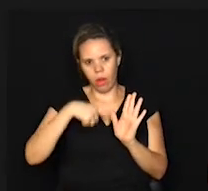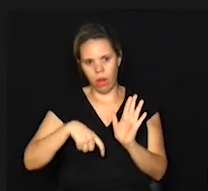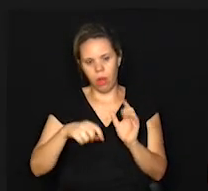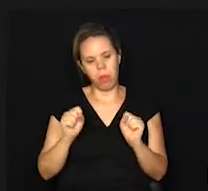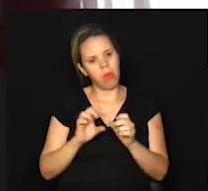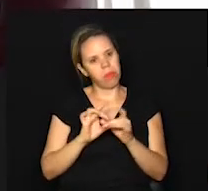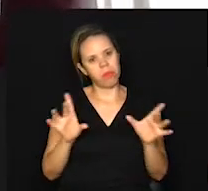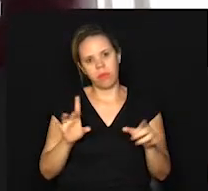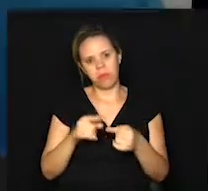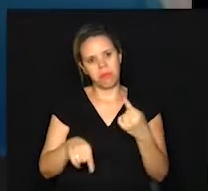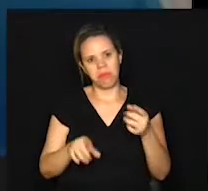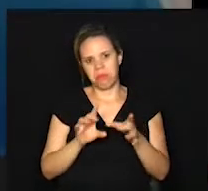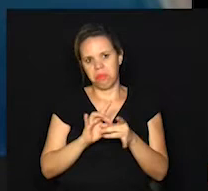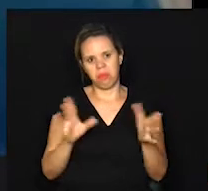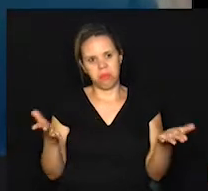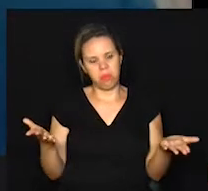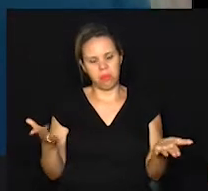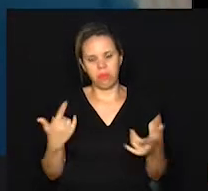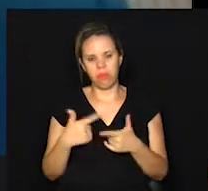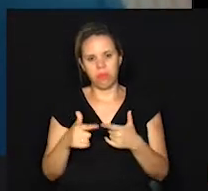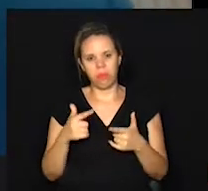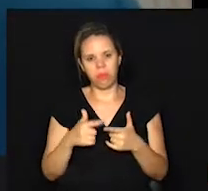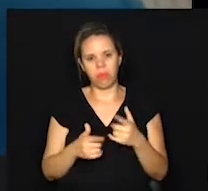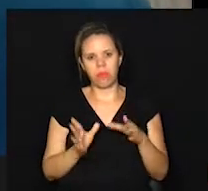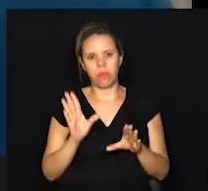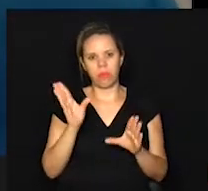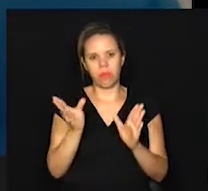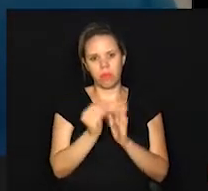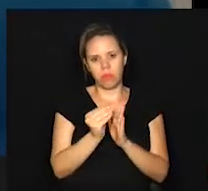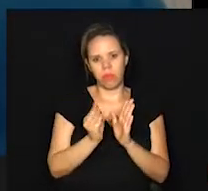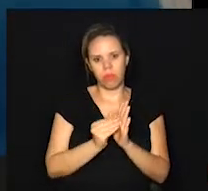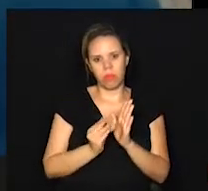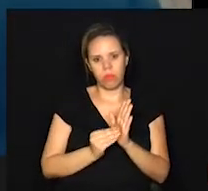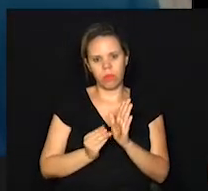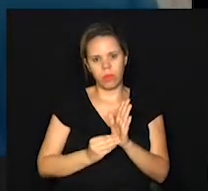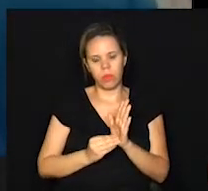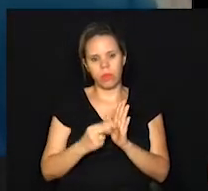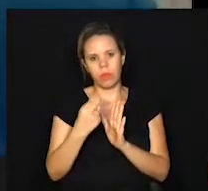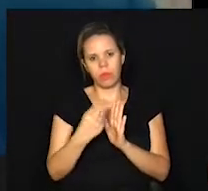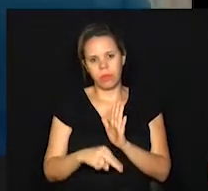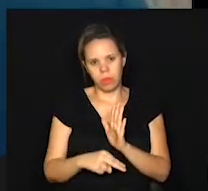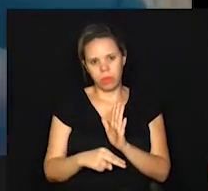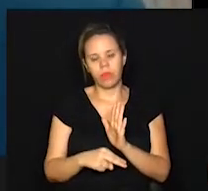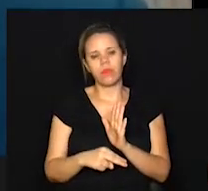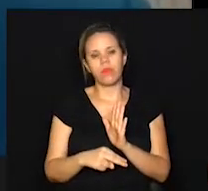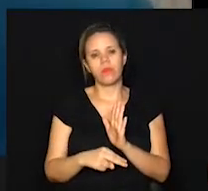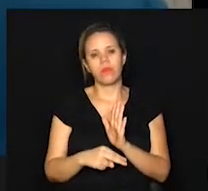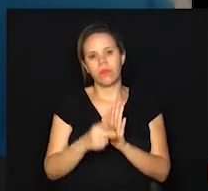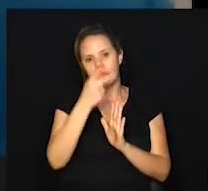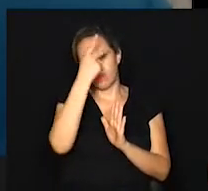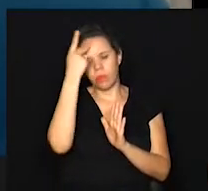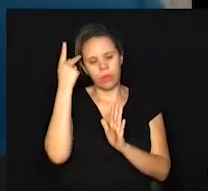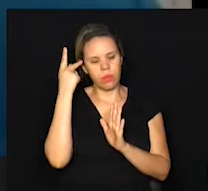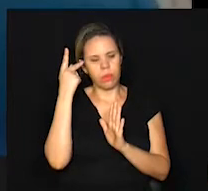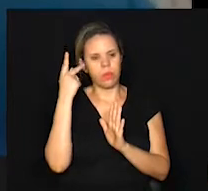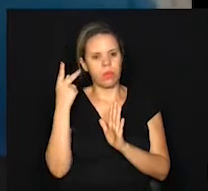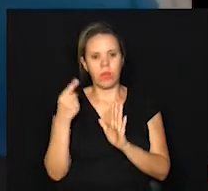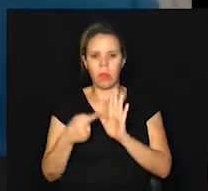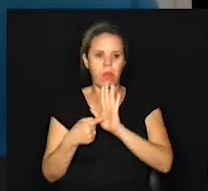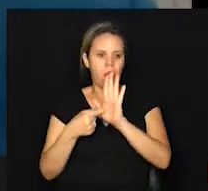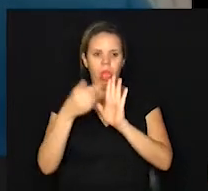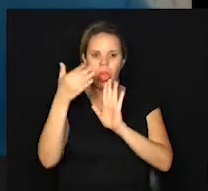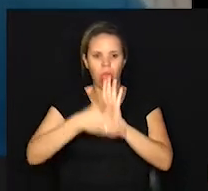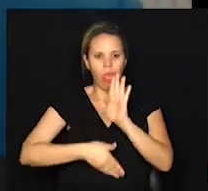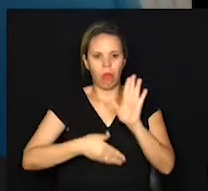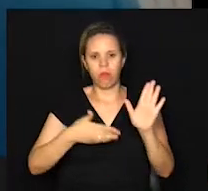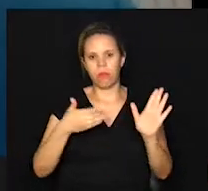senão a gente, na ata, vai colocar um codinome para não expor.